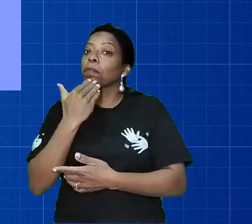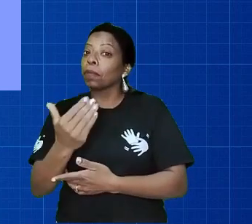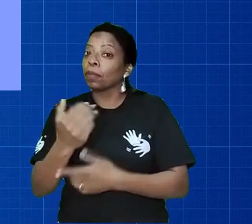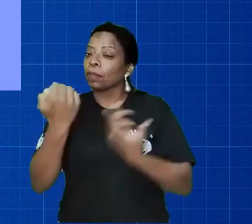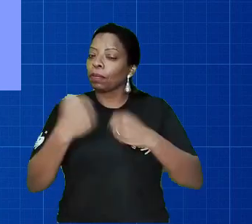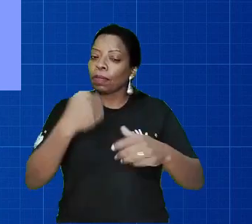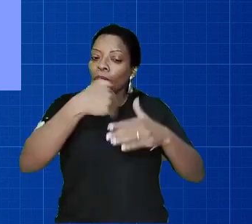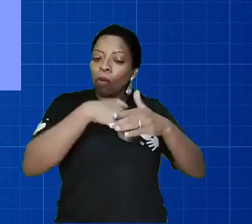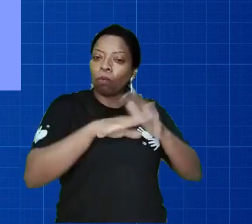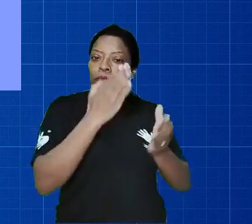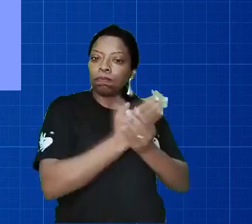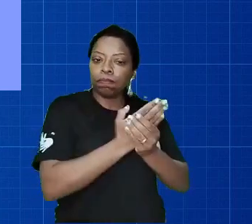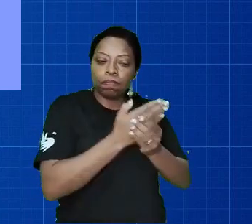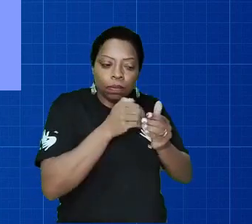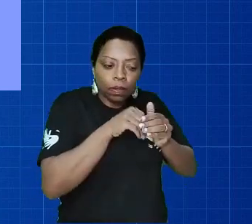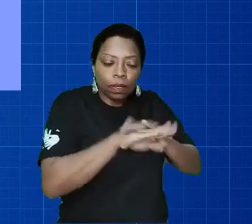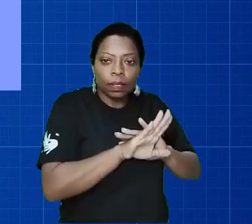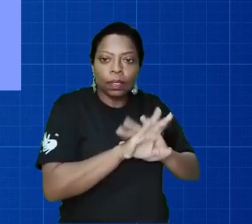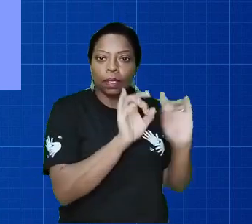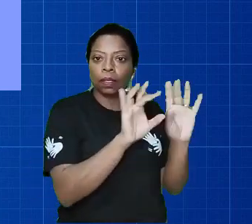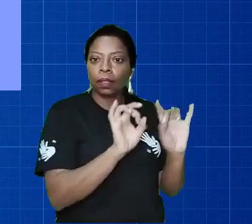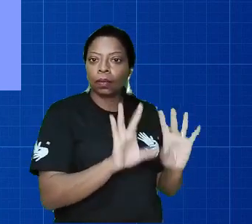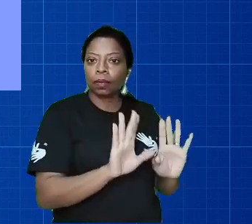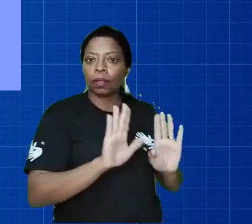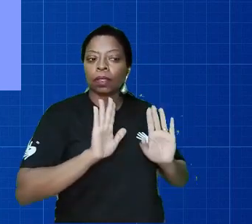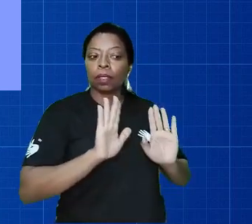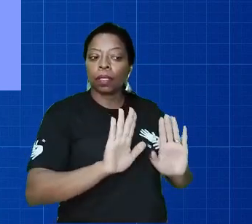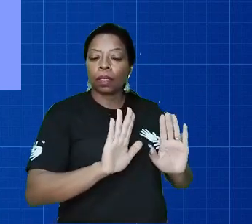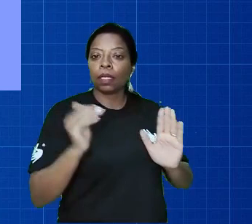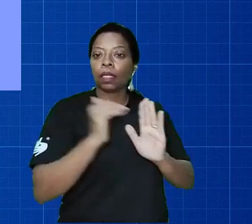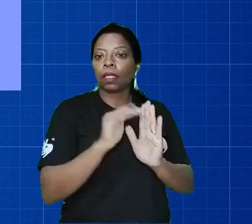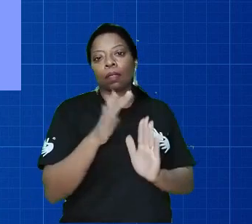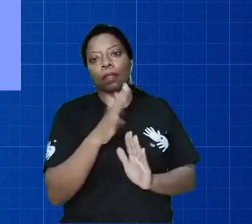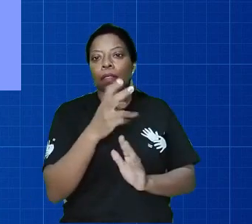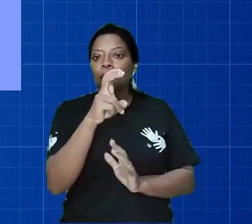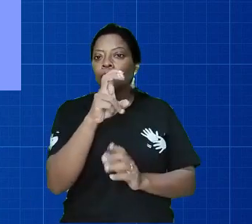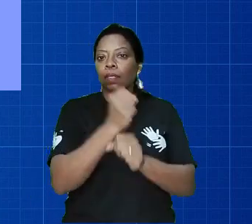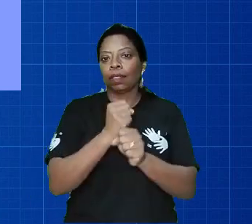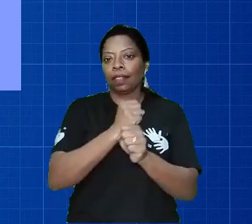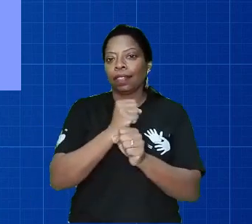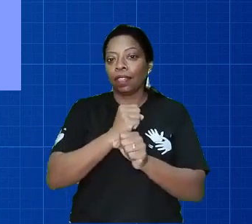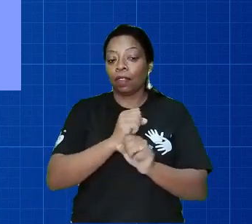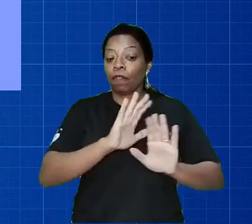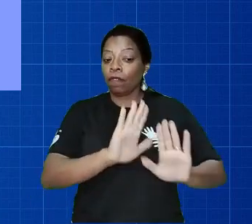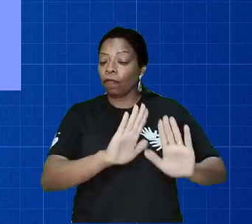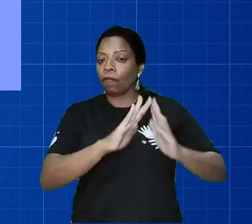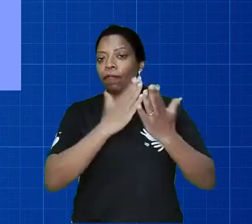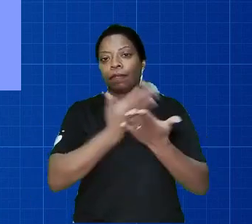pastas individuais por ano, dentro também da unidade educacional.